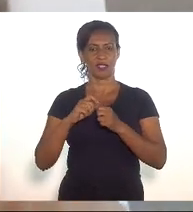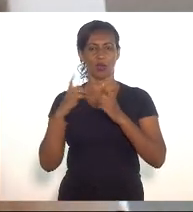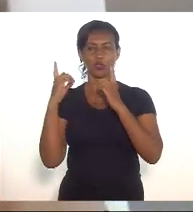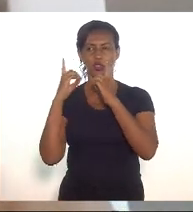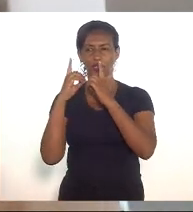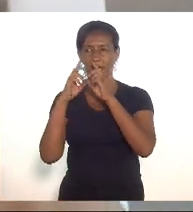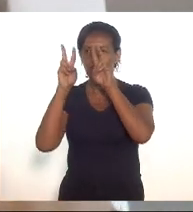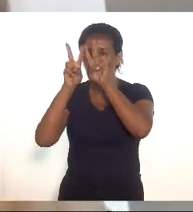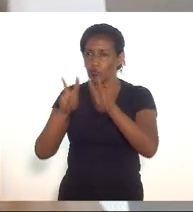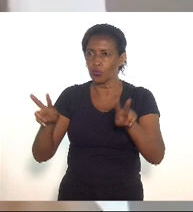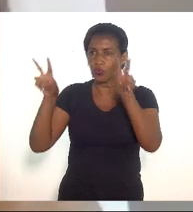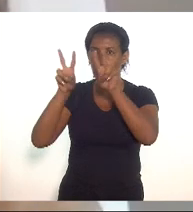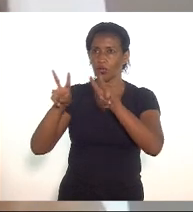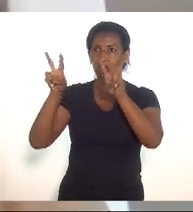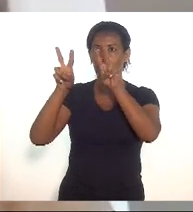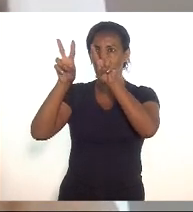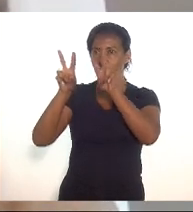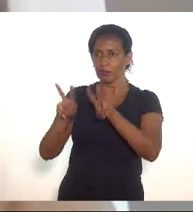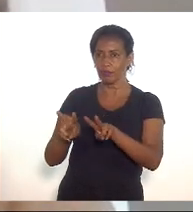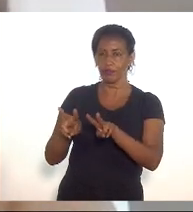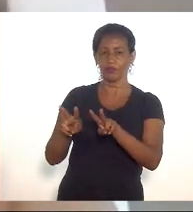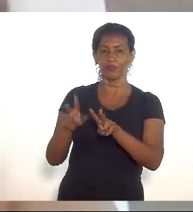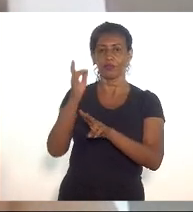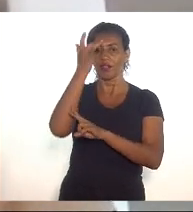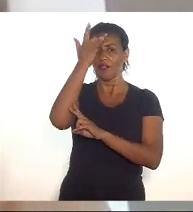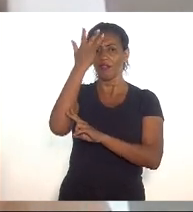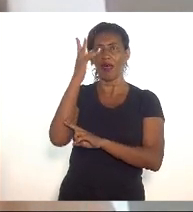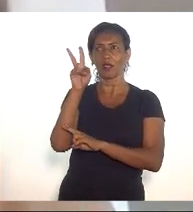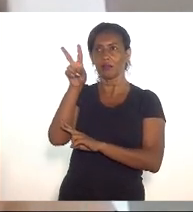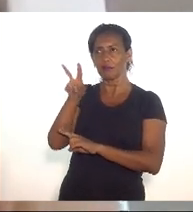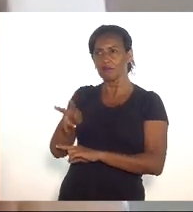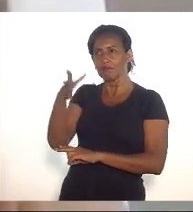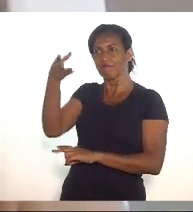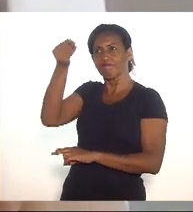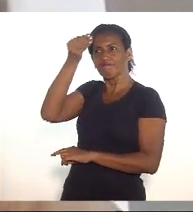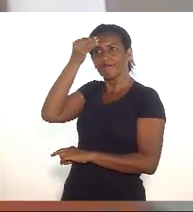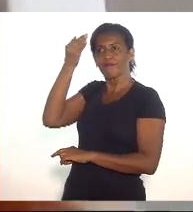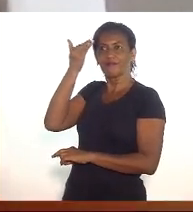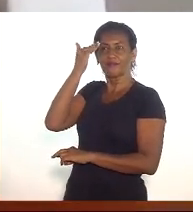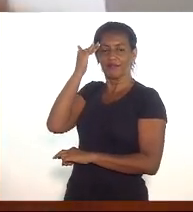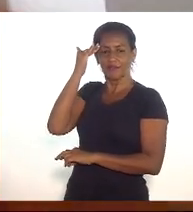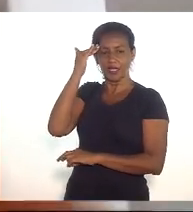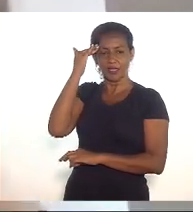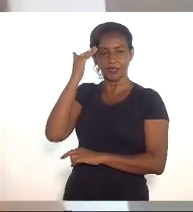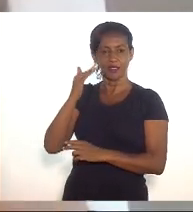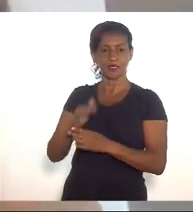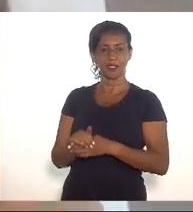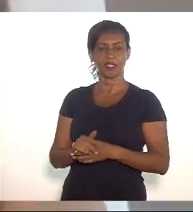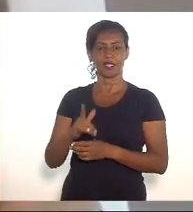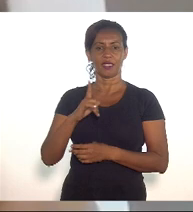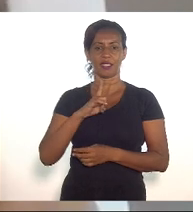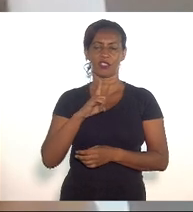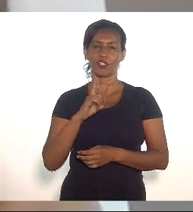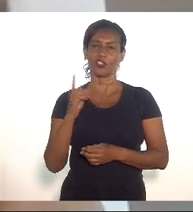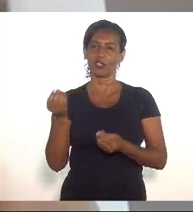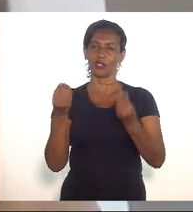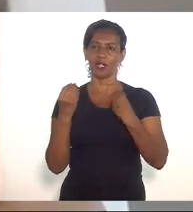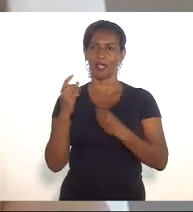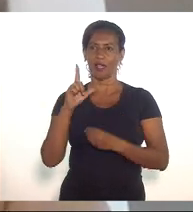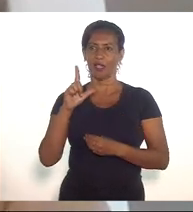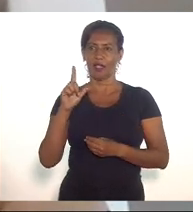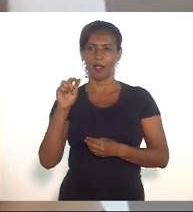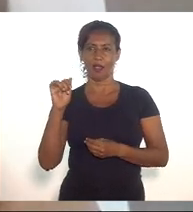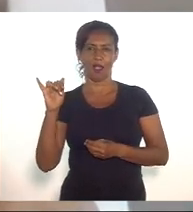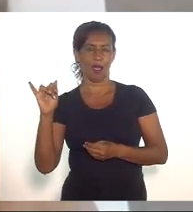de visualização e que facilite. E a gente tem um mecanismo da LAI, que